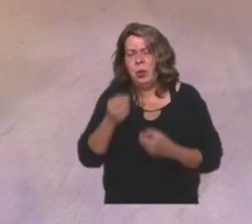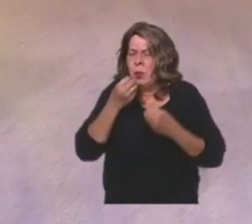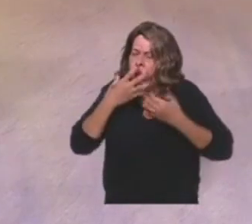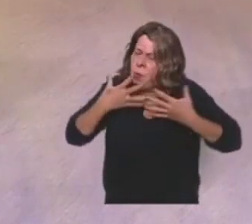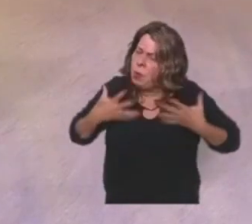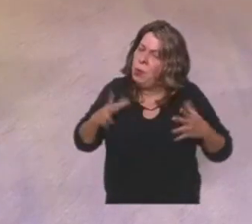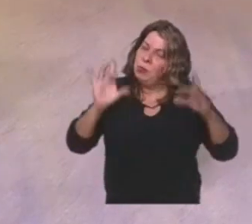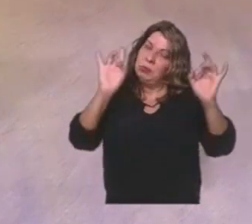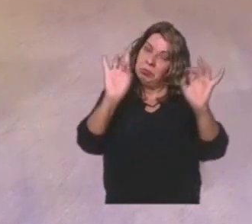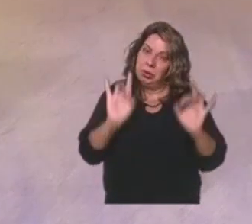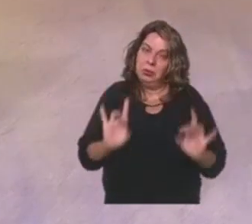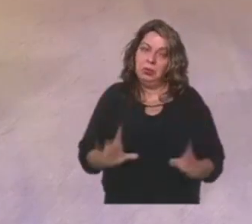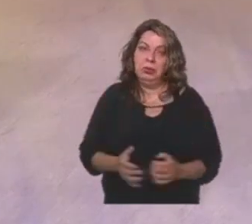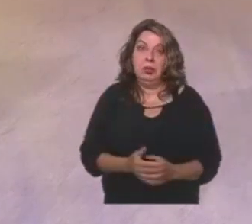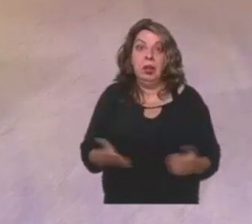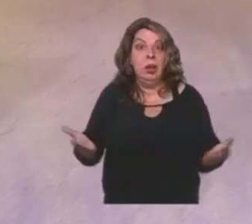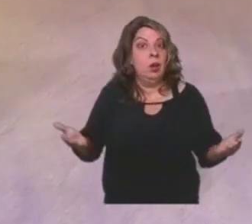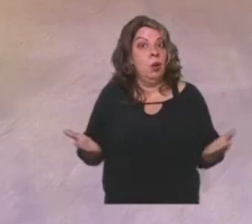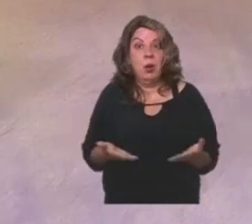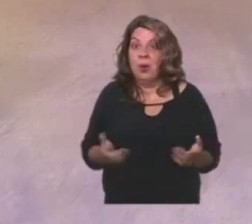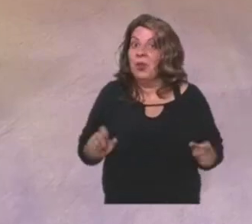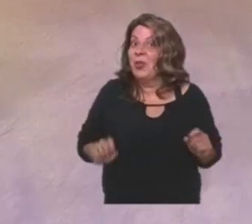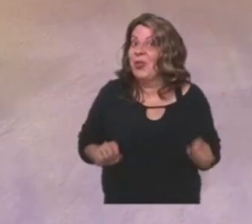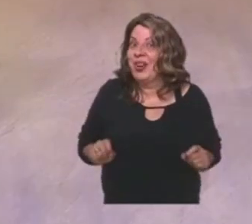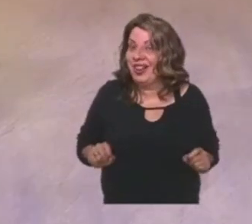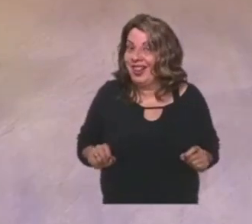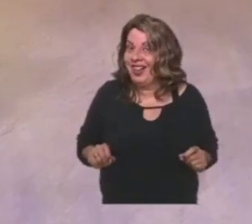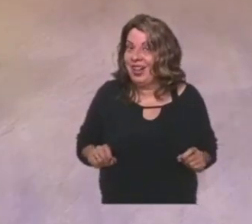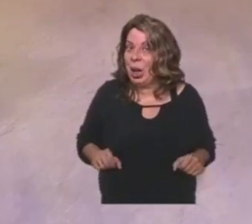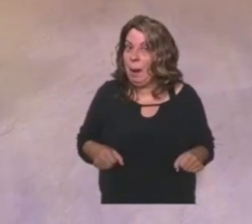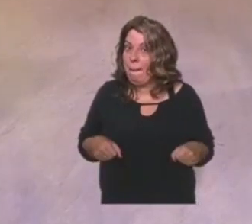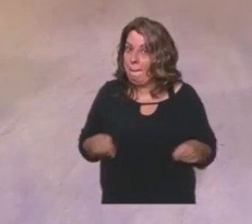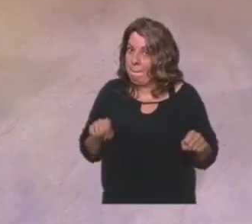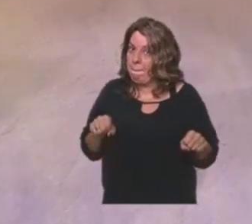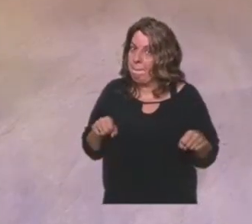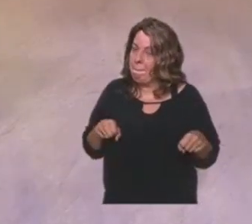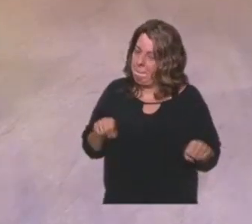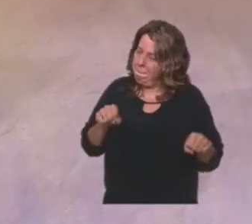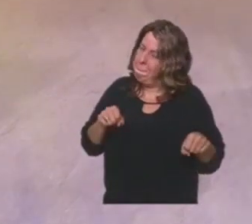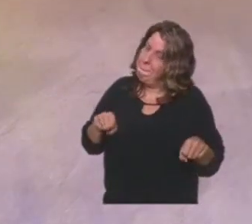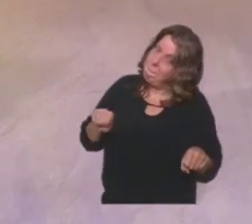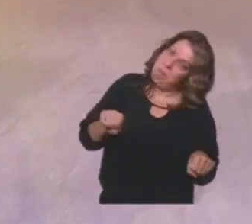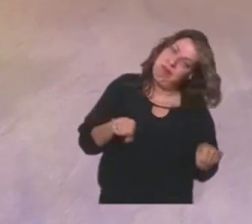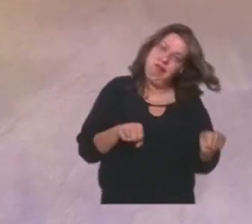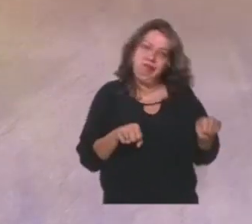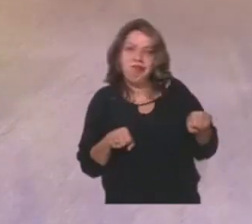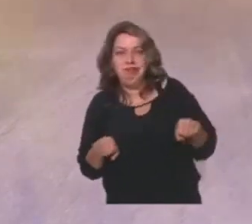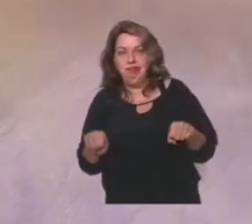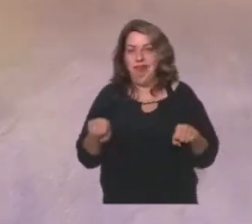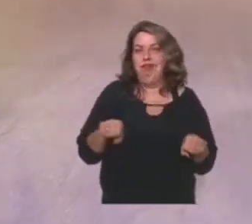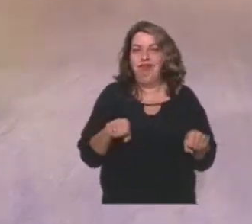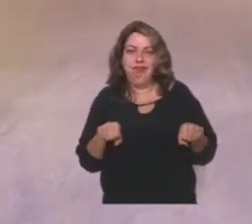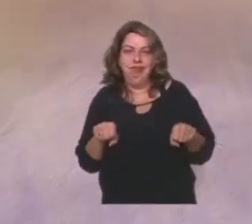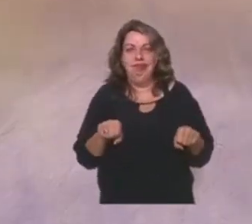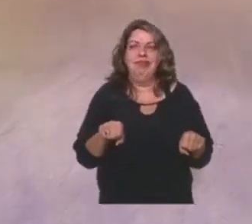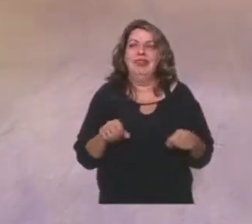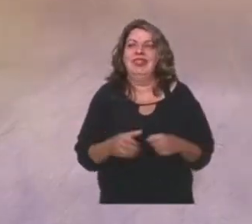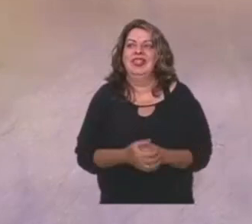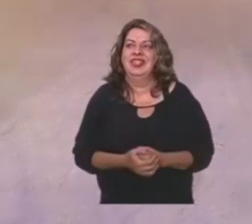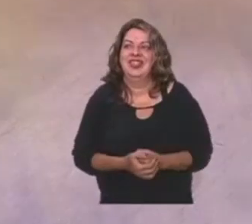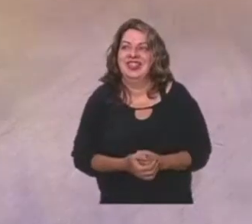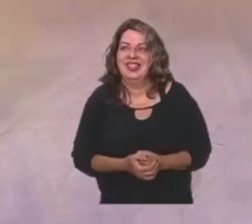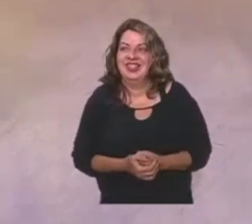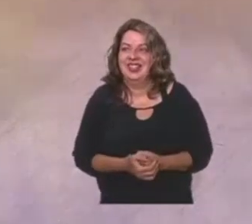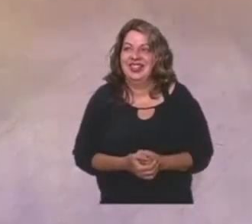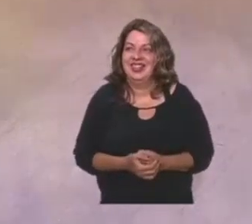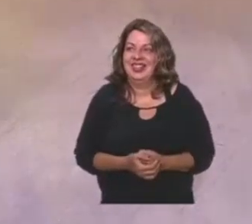muito especial. É hora de quê? Acelerar! Eu desisti. Você já viu que eu não faço. Mas que